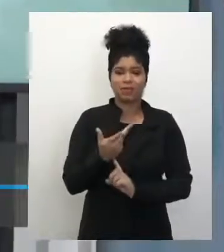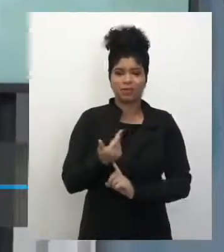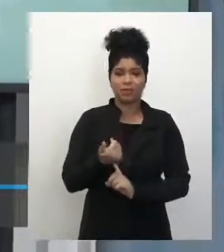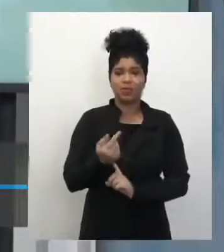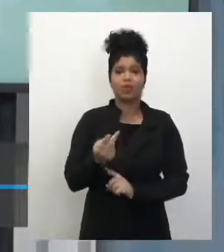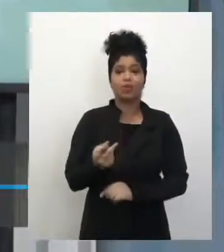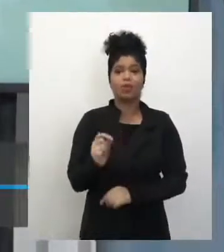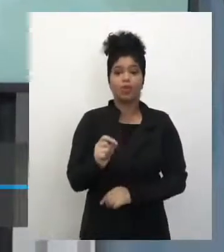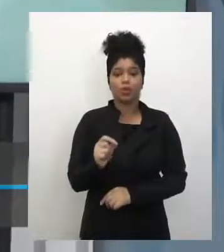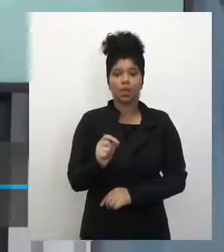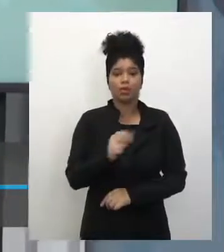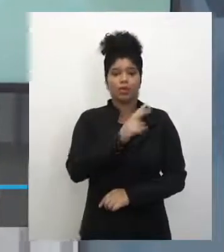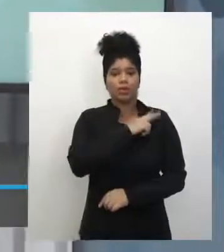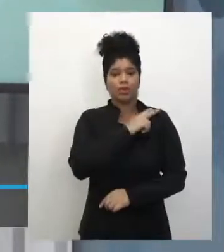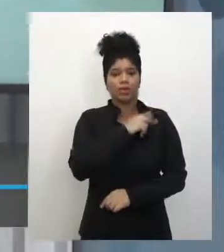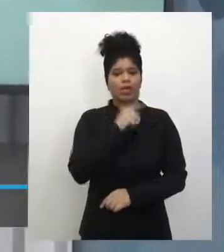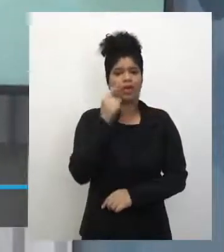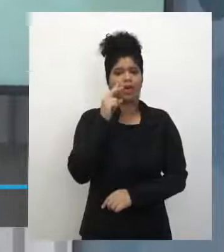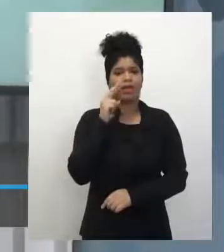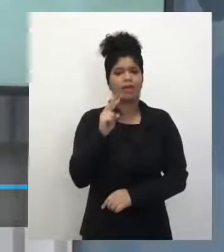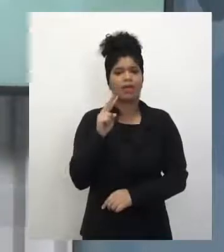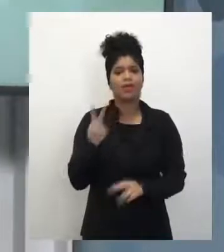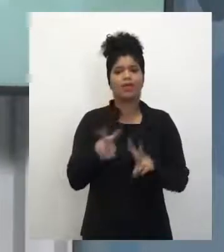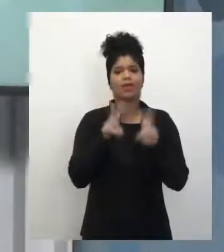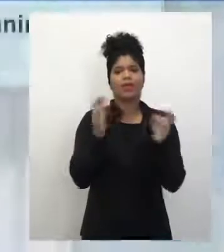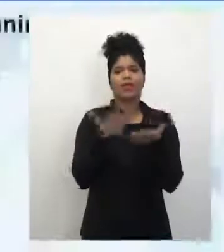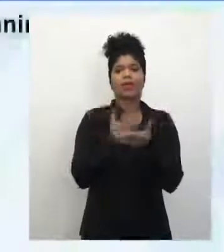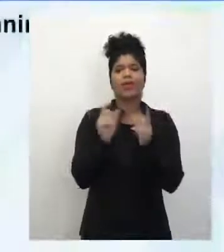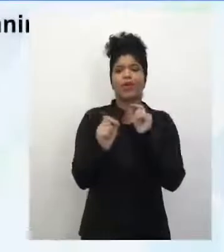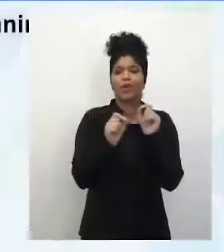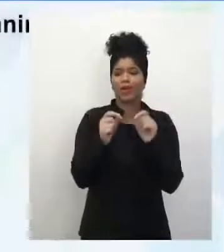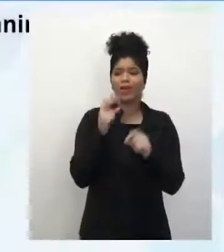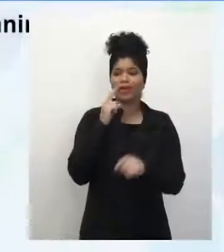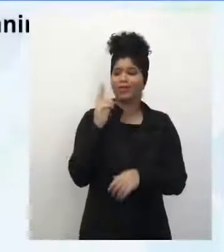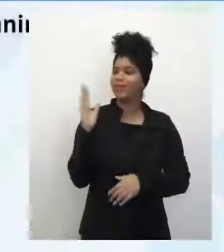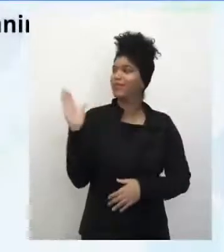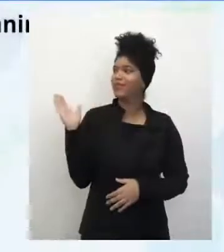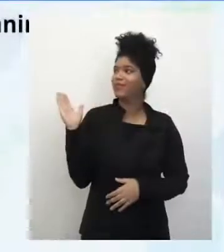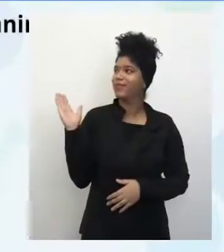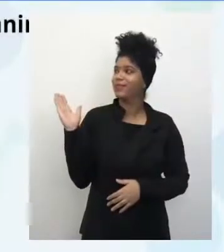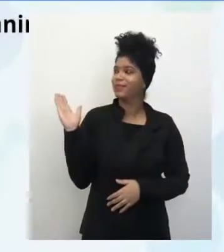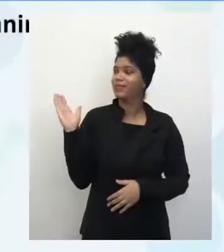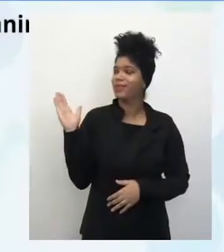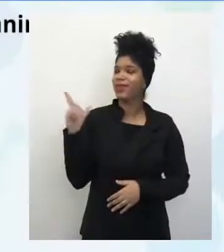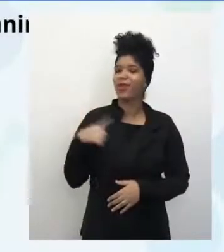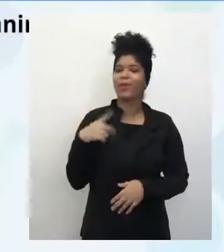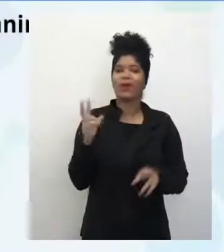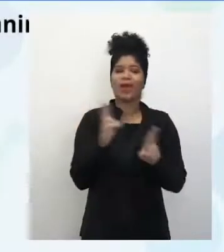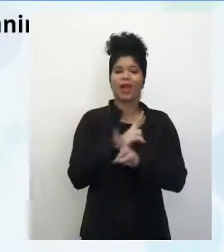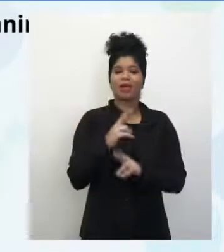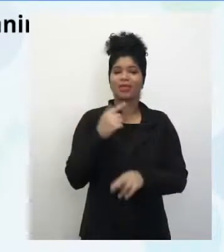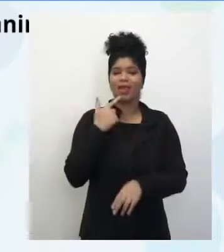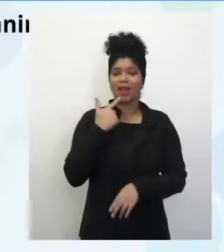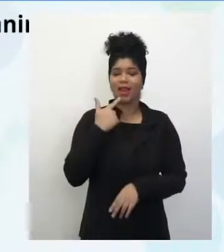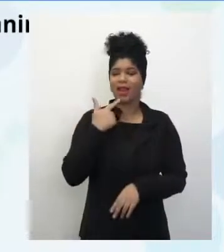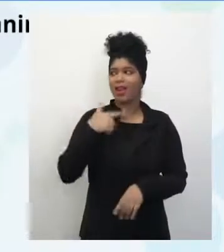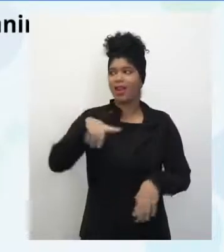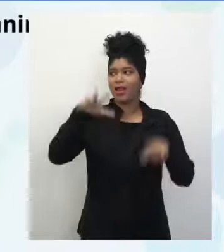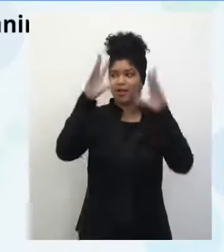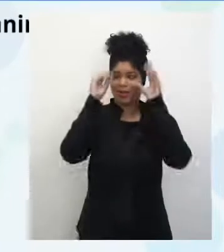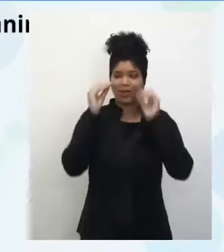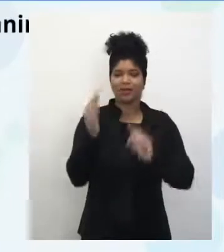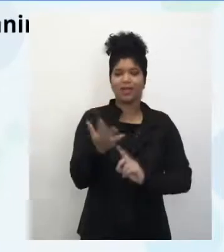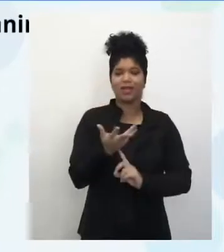E vamos ver qual é o tema da nossa aula de hoje? Olha só, hoje vamos falar um pouquinho sobre as relações entre as linguagens